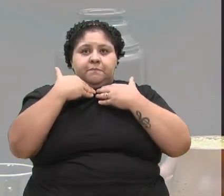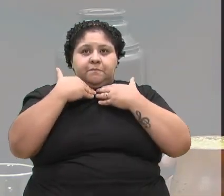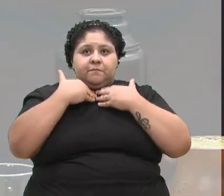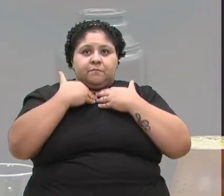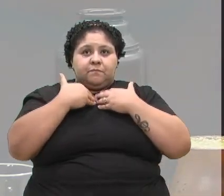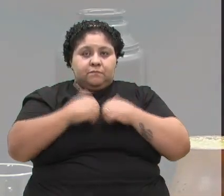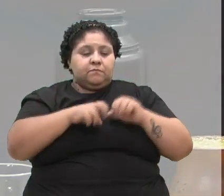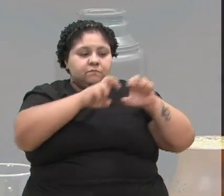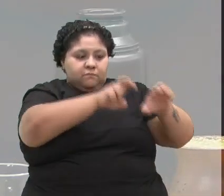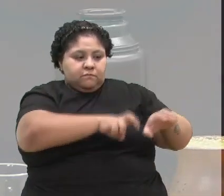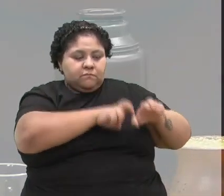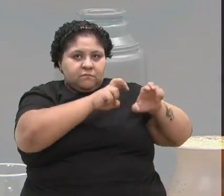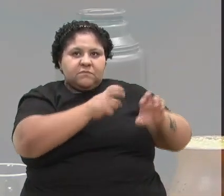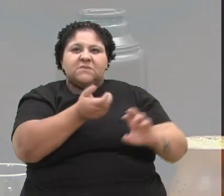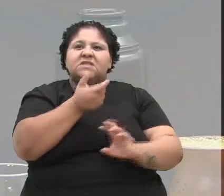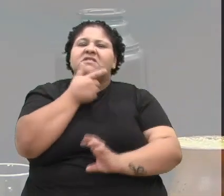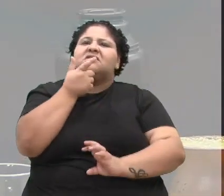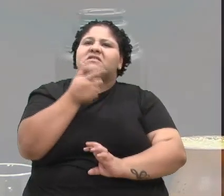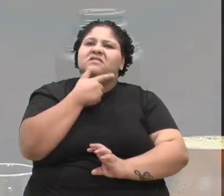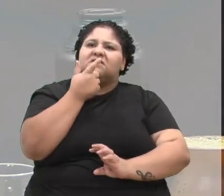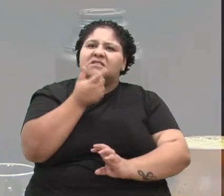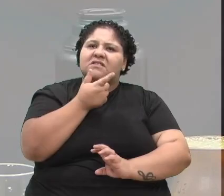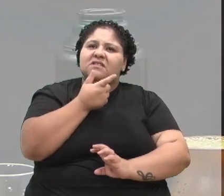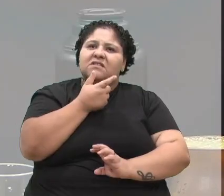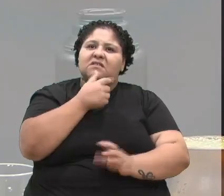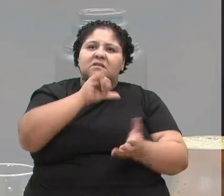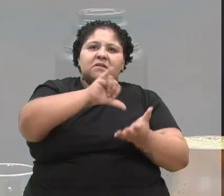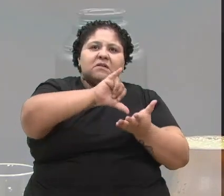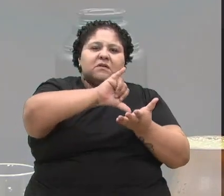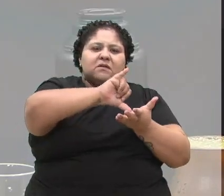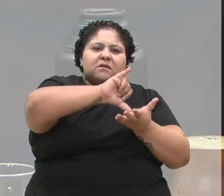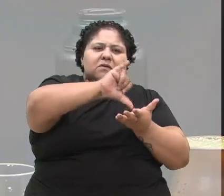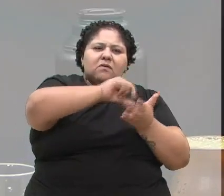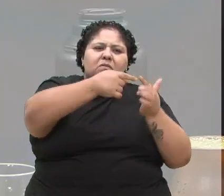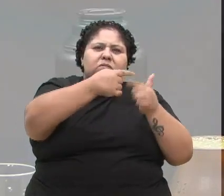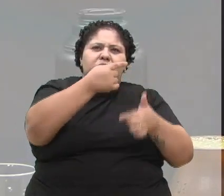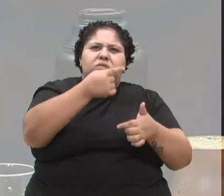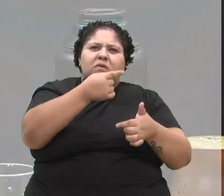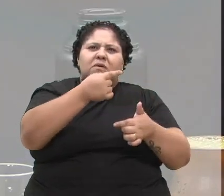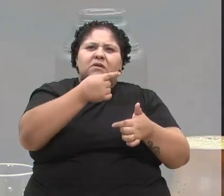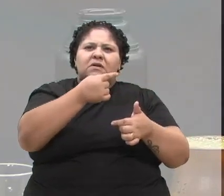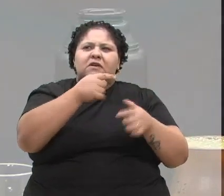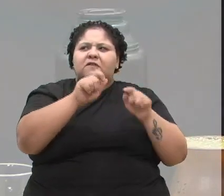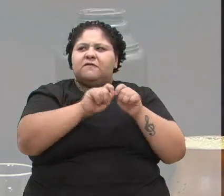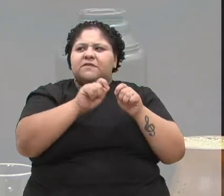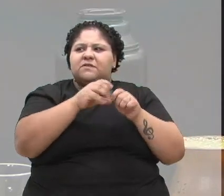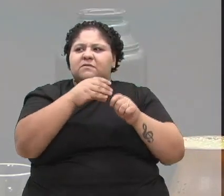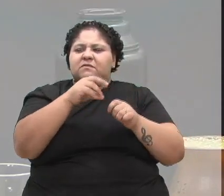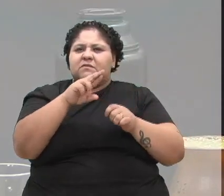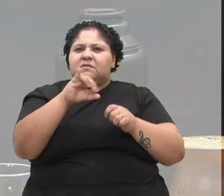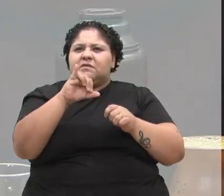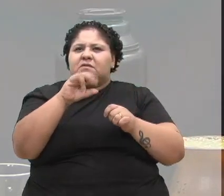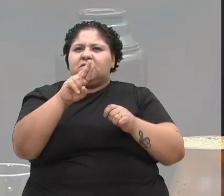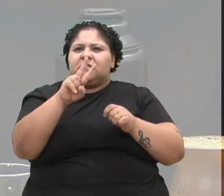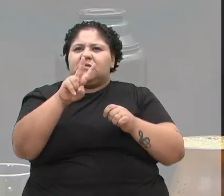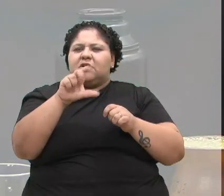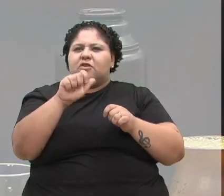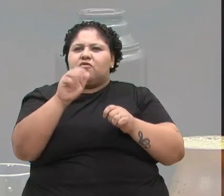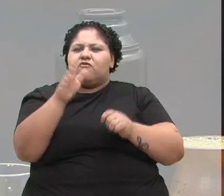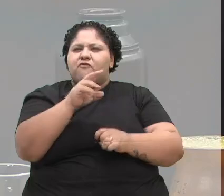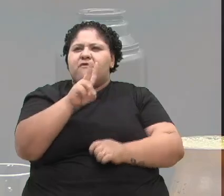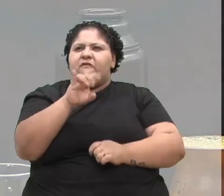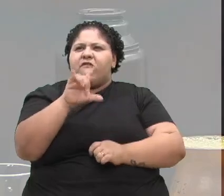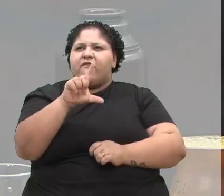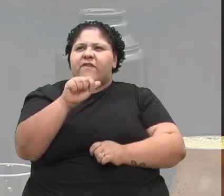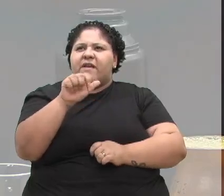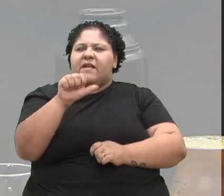outras, falávamos inclusive em descentralizar. Eu lembro de uma das reuniões que fizemos em Criúva, fizemos em Vila Seca,